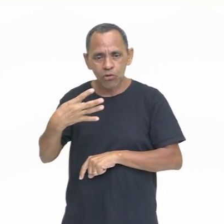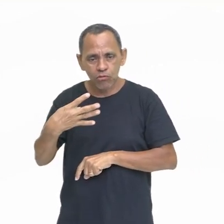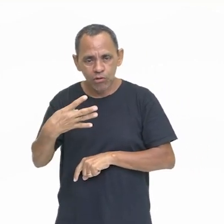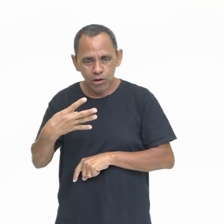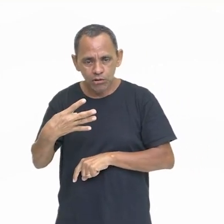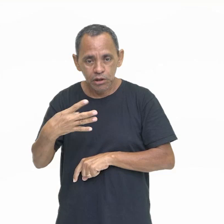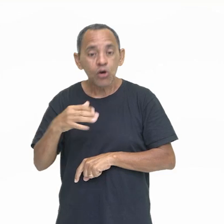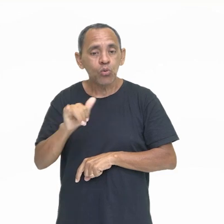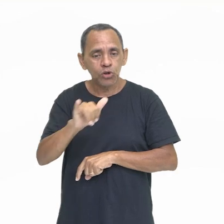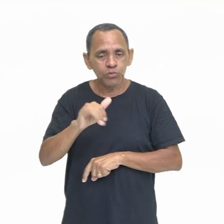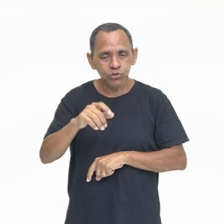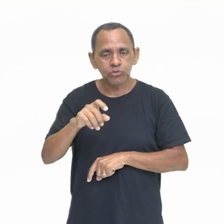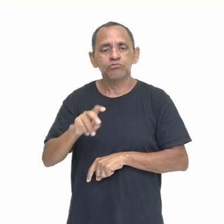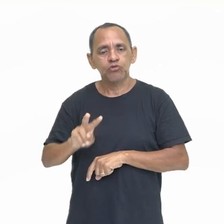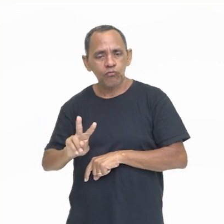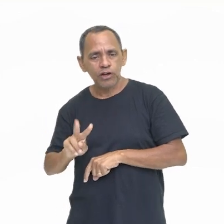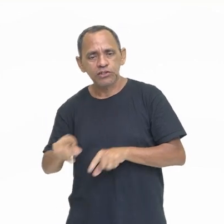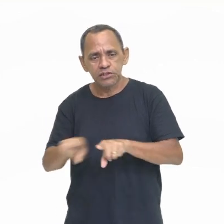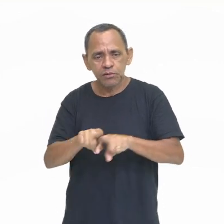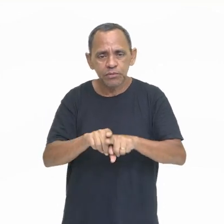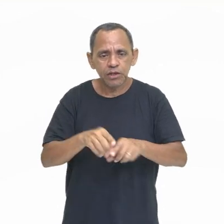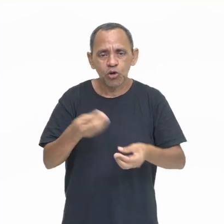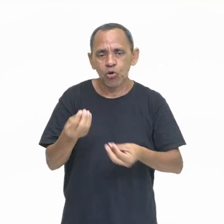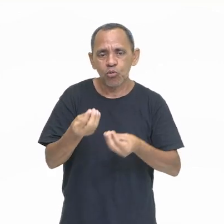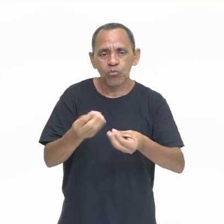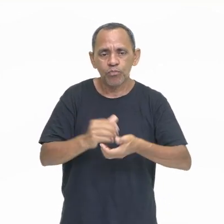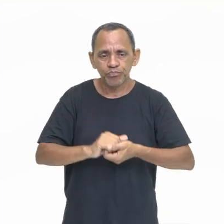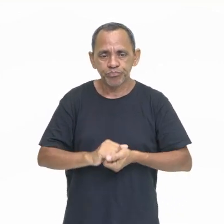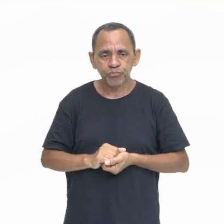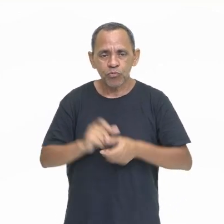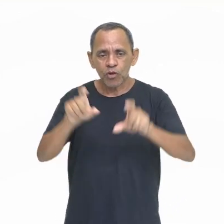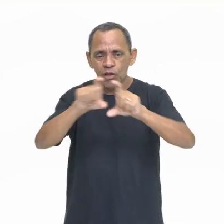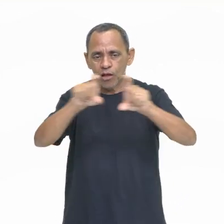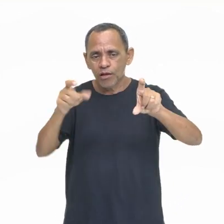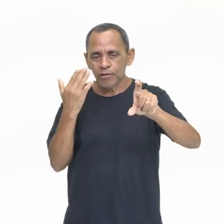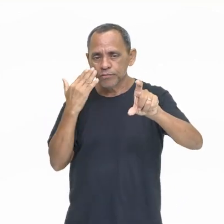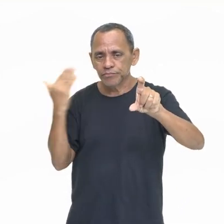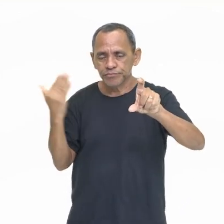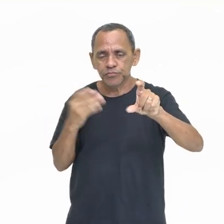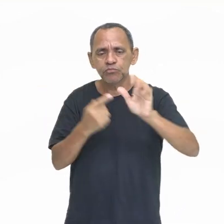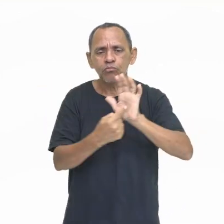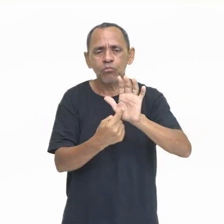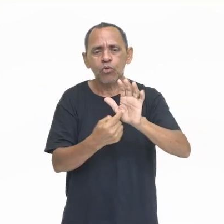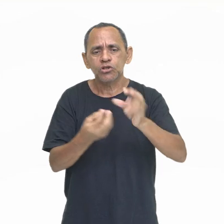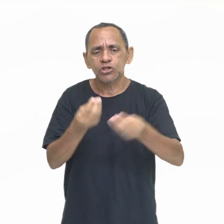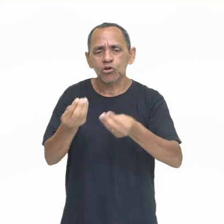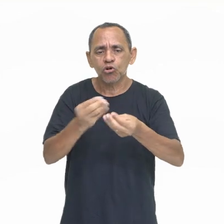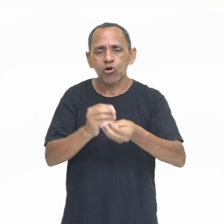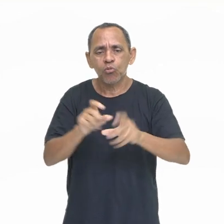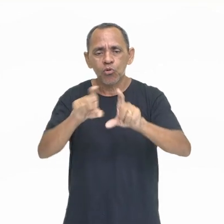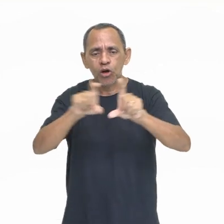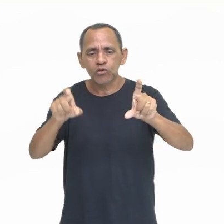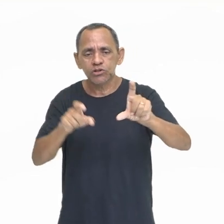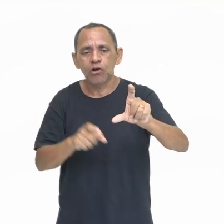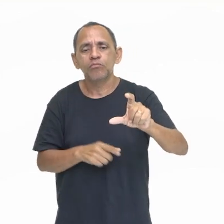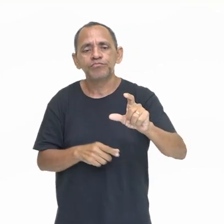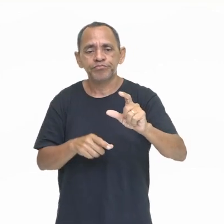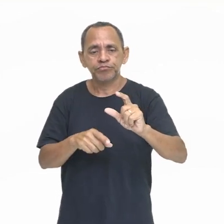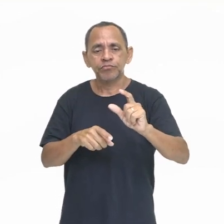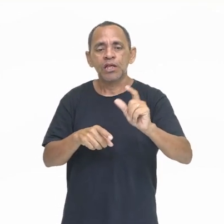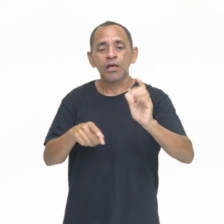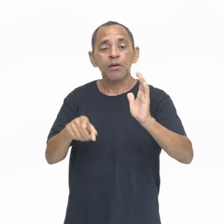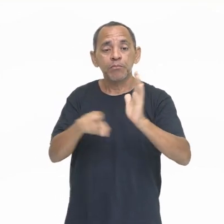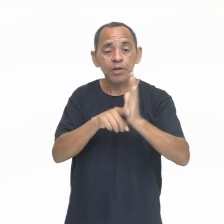dizer que o x do vértice nós encontramos usando esta informação, esta expressão aqui, ó, menos b